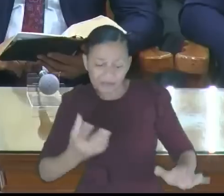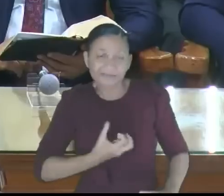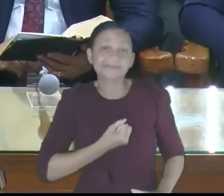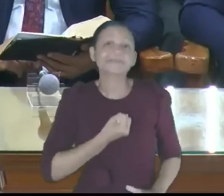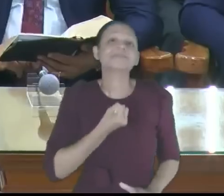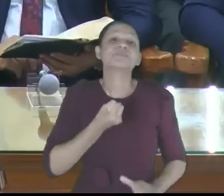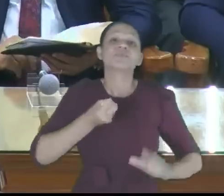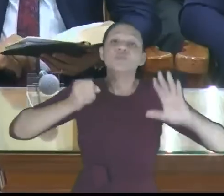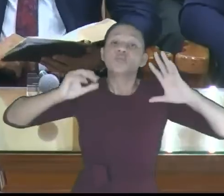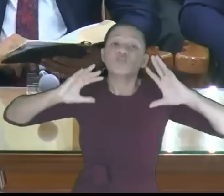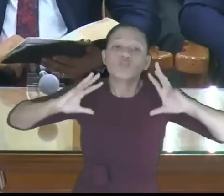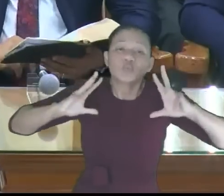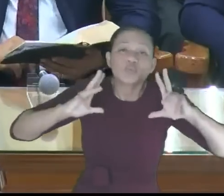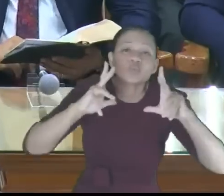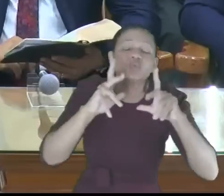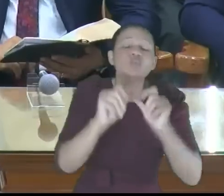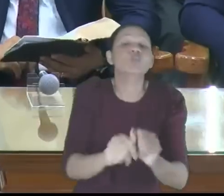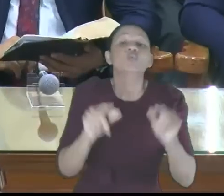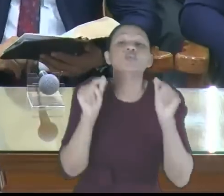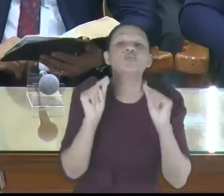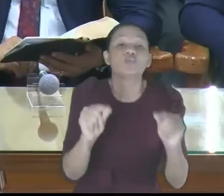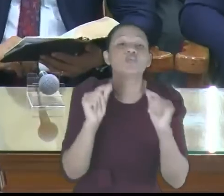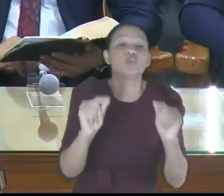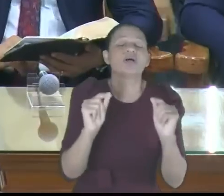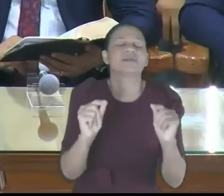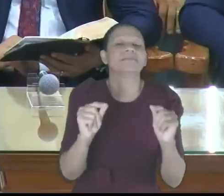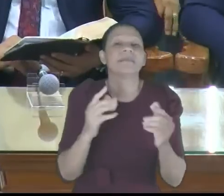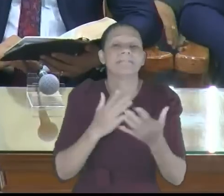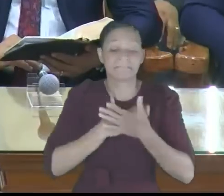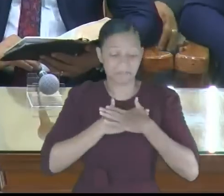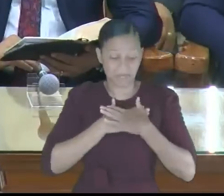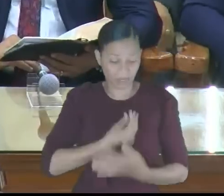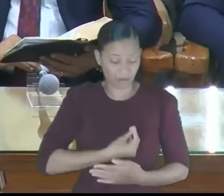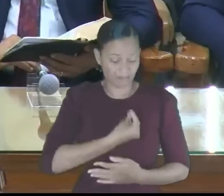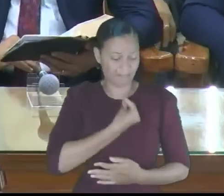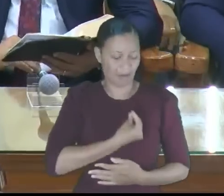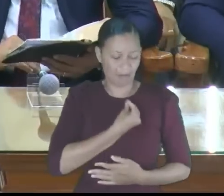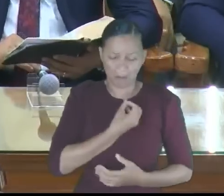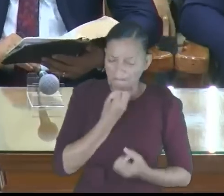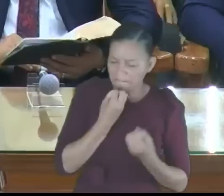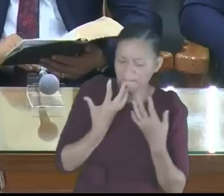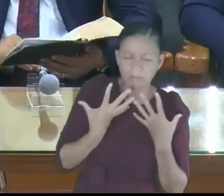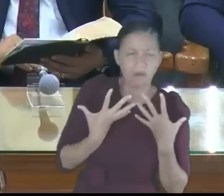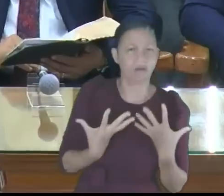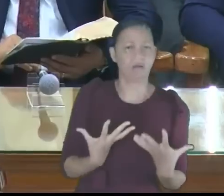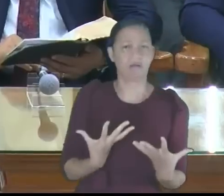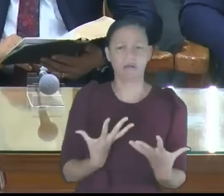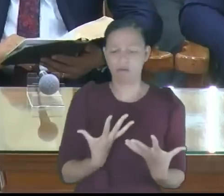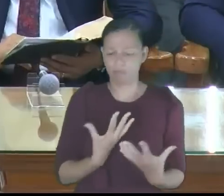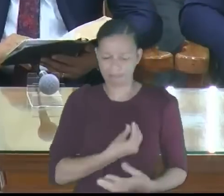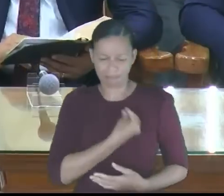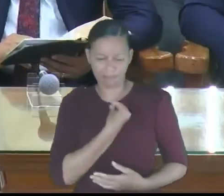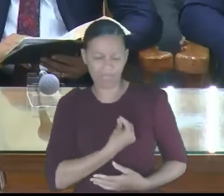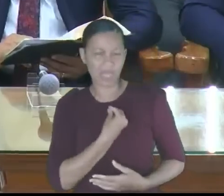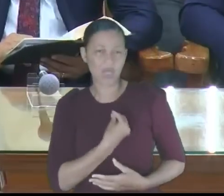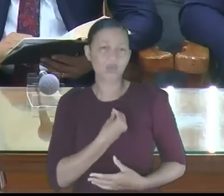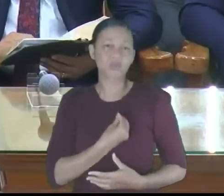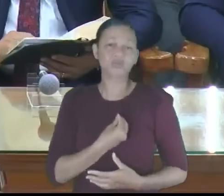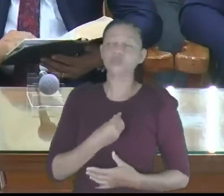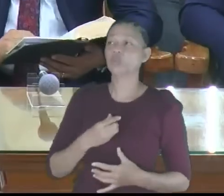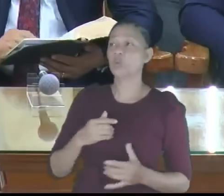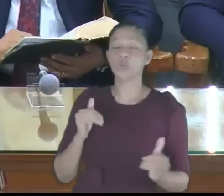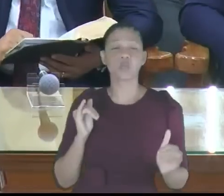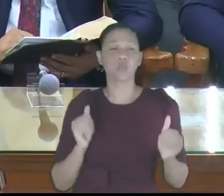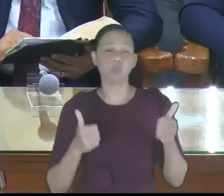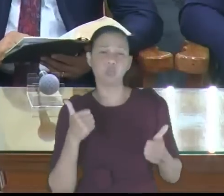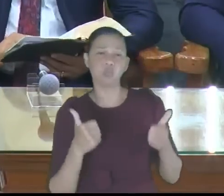disse tudo o que, irmão? Ele disse, a minha vida não é boa, a minha vida é surfando na onda.